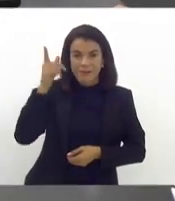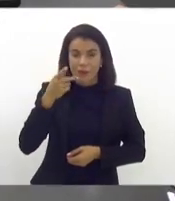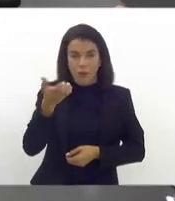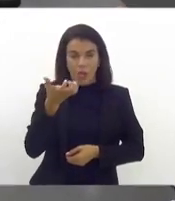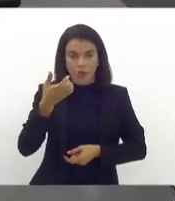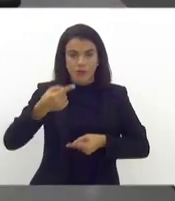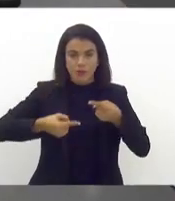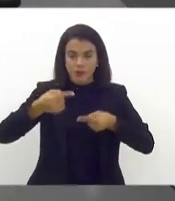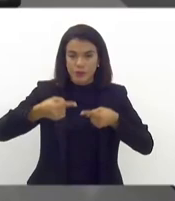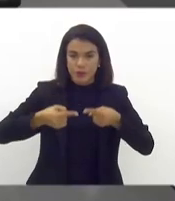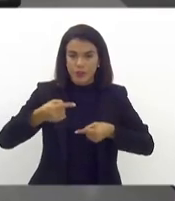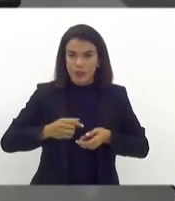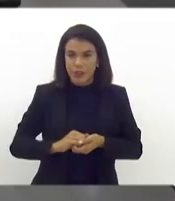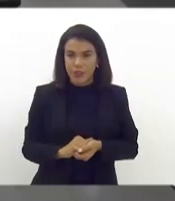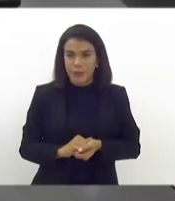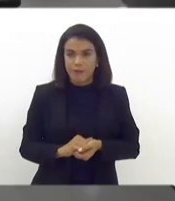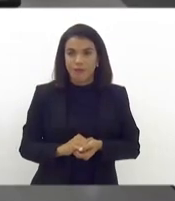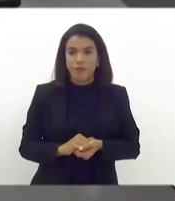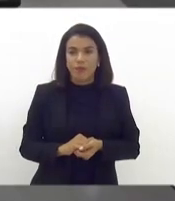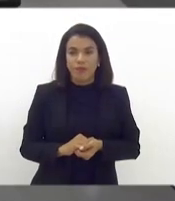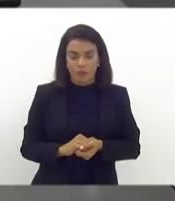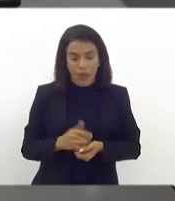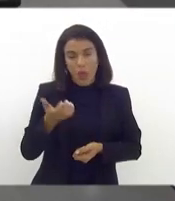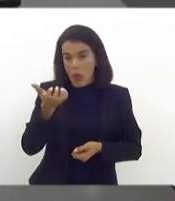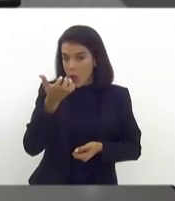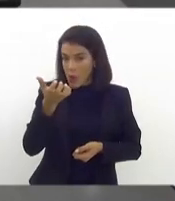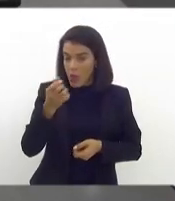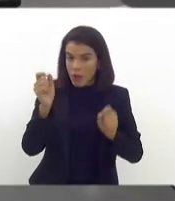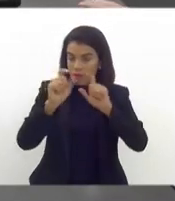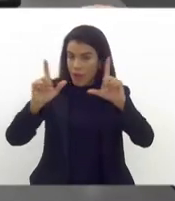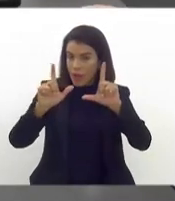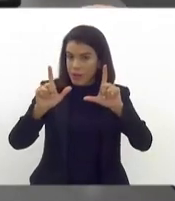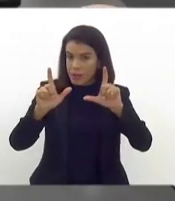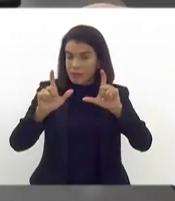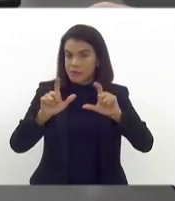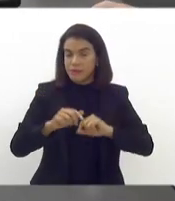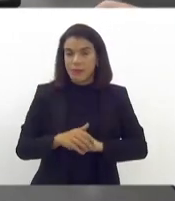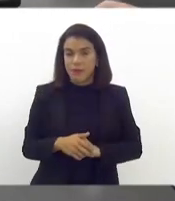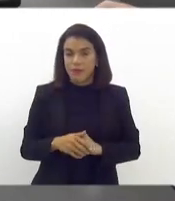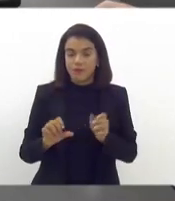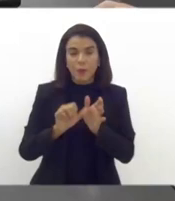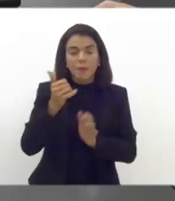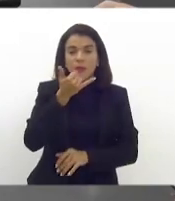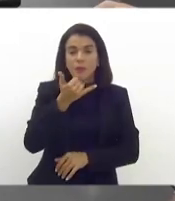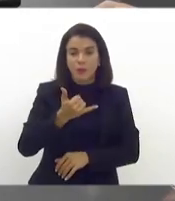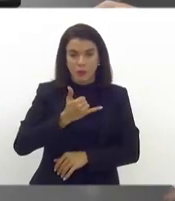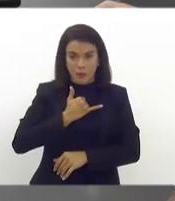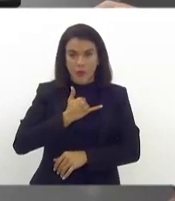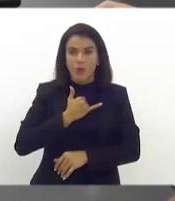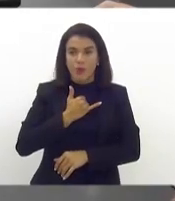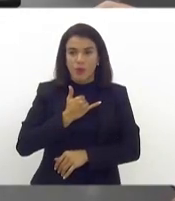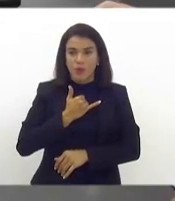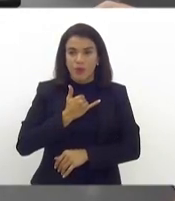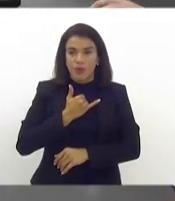isso. O projeto está com vista para o deputado Mink. Mas eu queria um alerta. Pois não. Primeiro pedir desculpas, porque eu estava... Fazendo